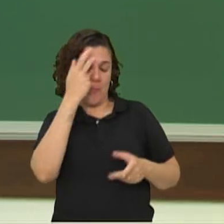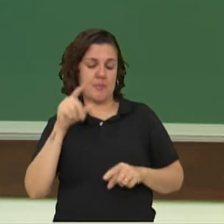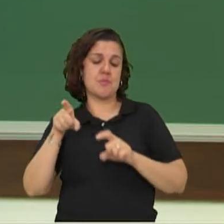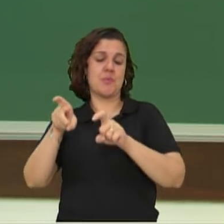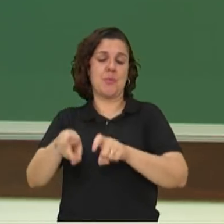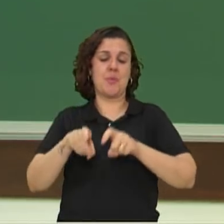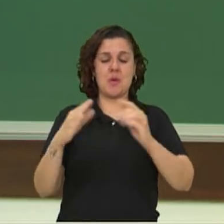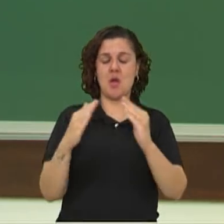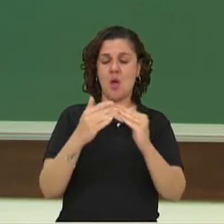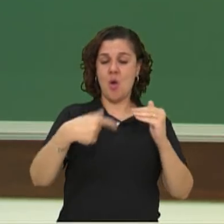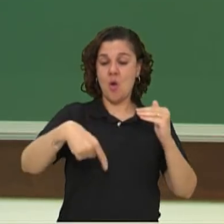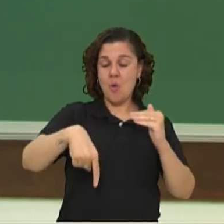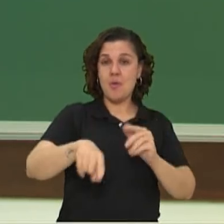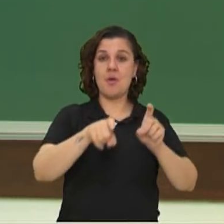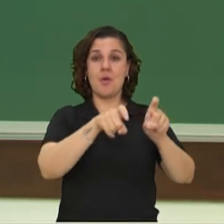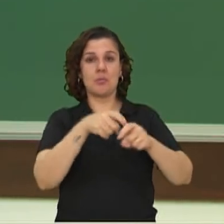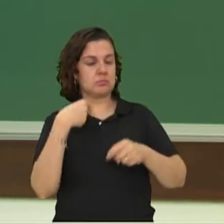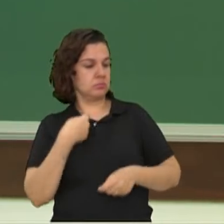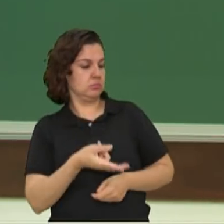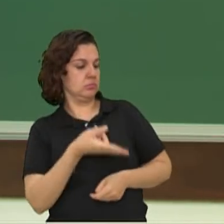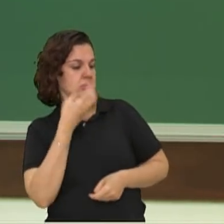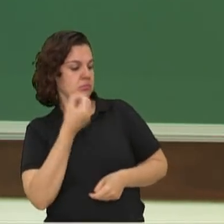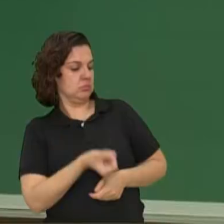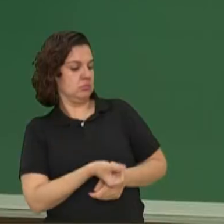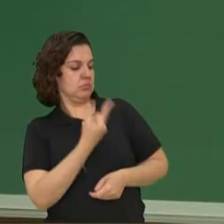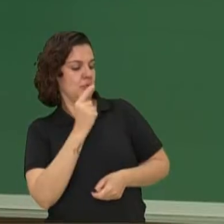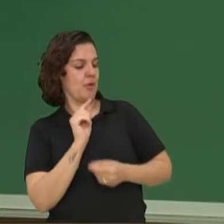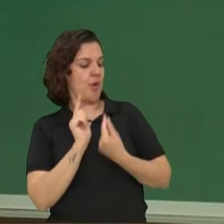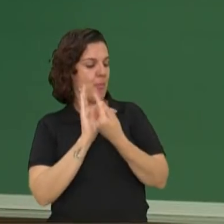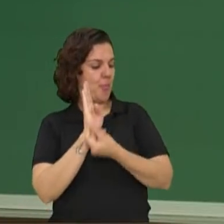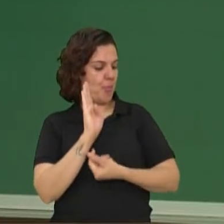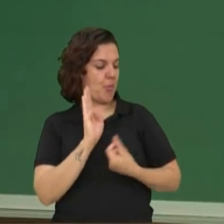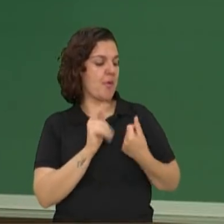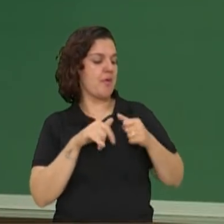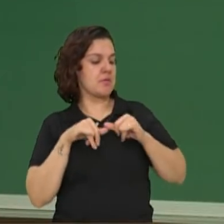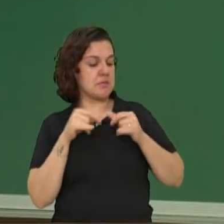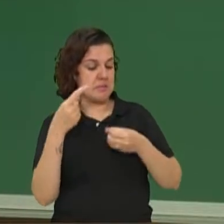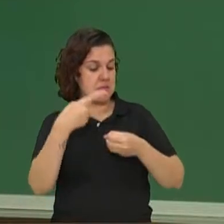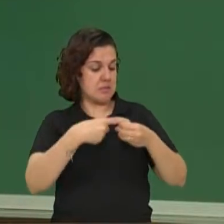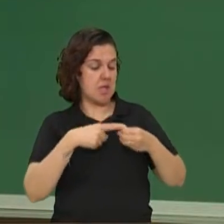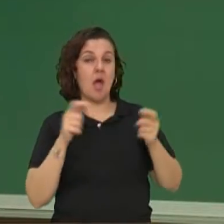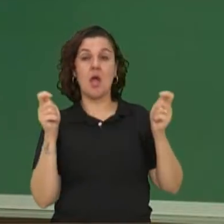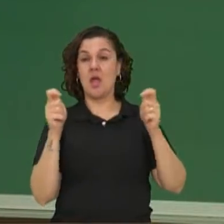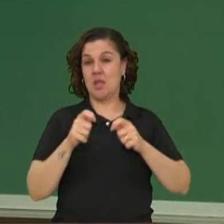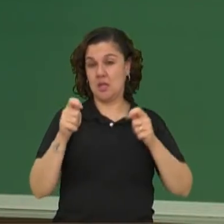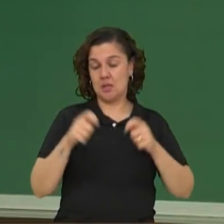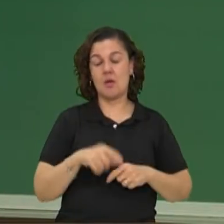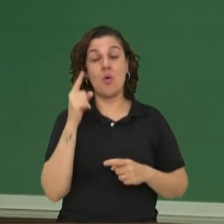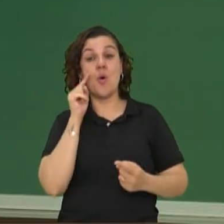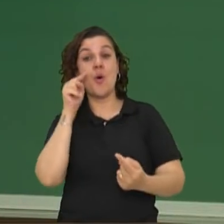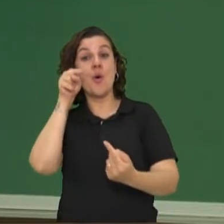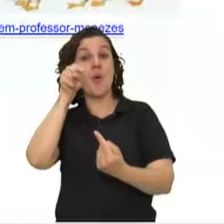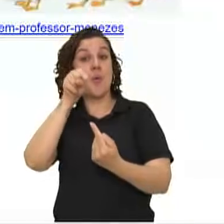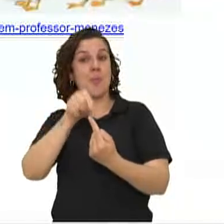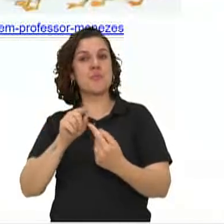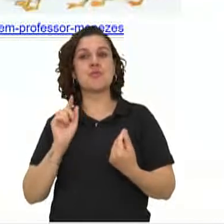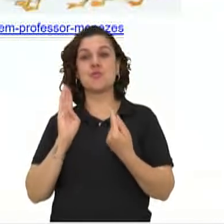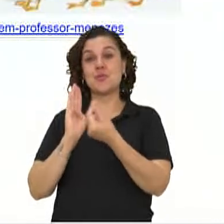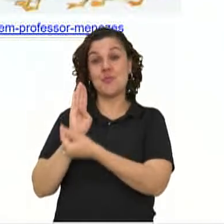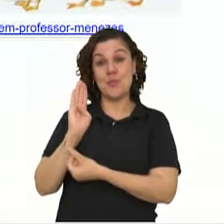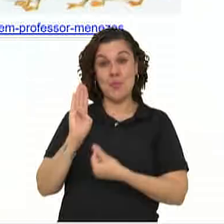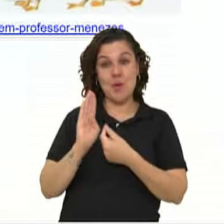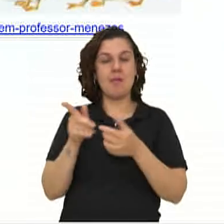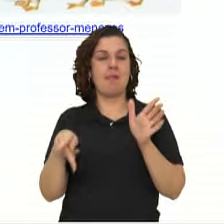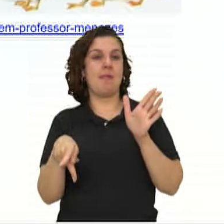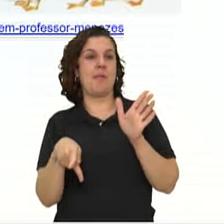que viviam na cultura, então eles passam a vivenciar agora dentro das cidades, né? Então, qual que era o objetivo dos burgueses?